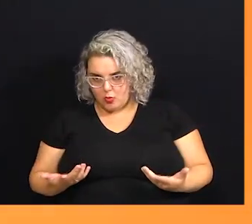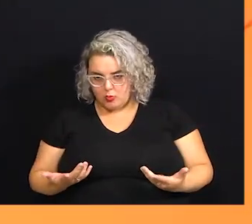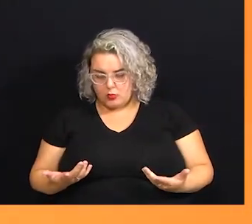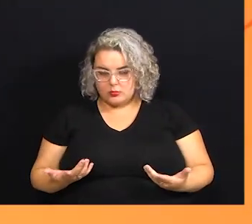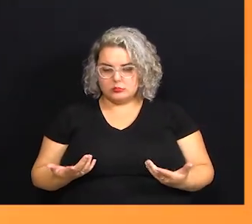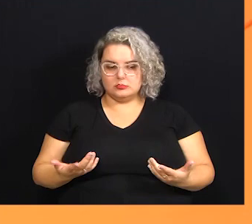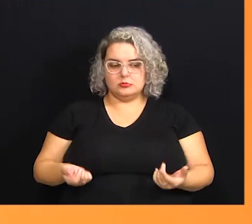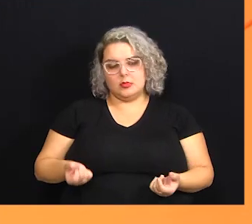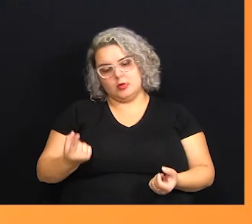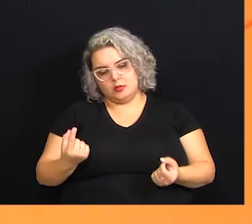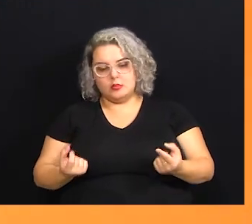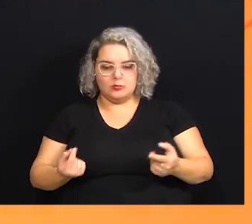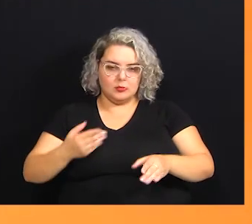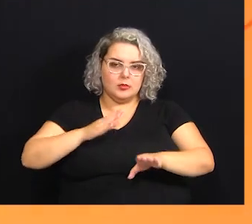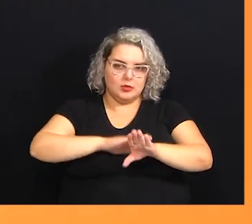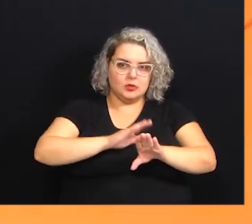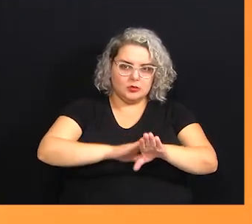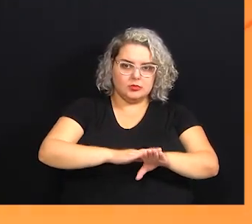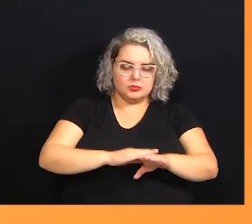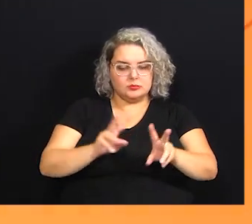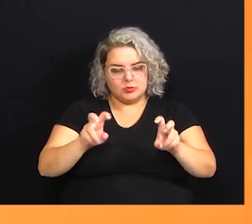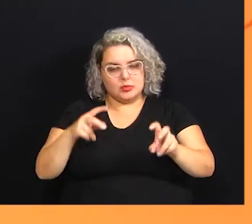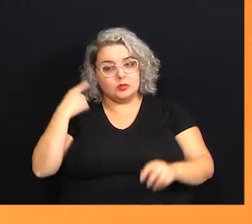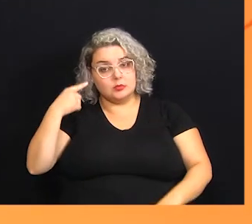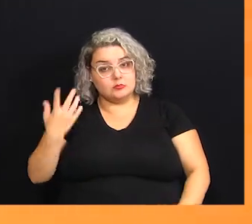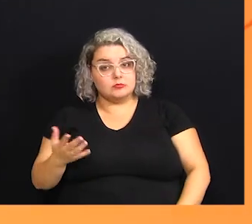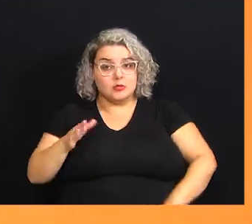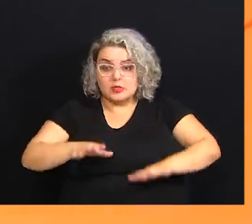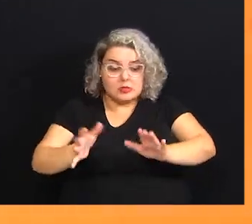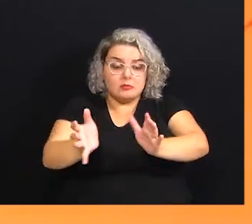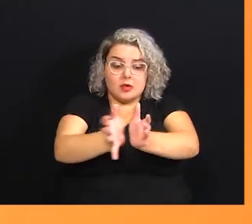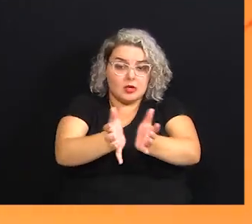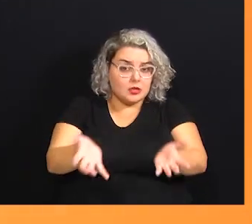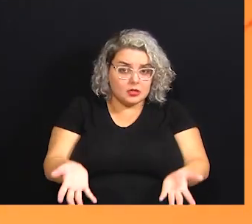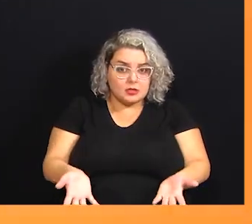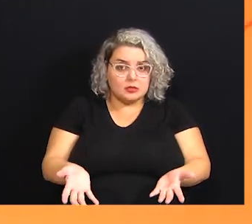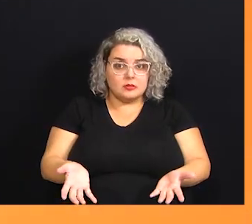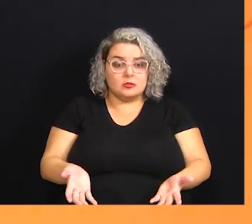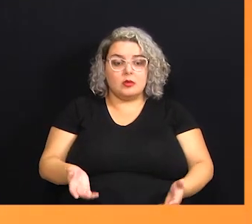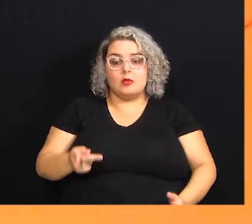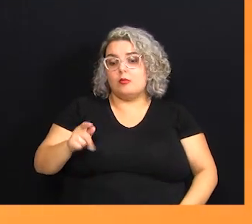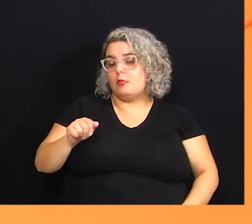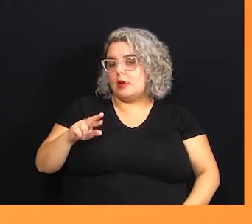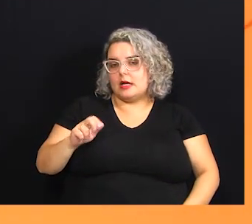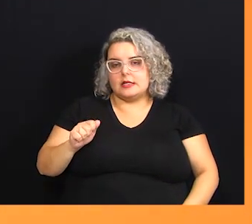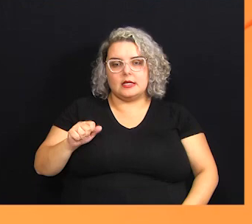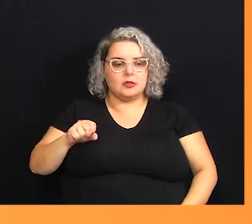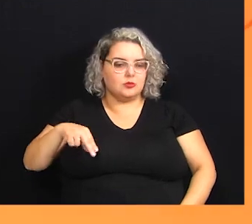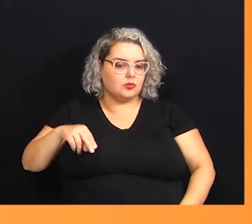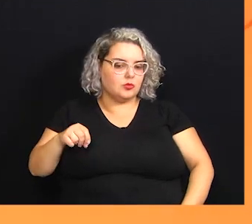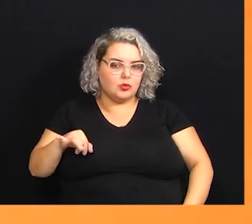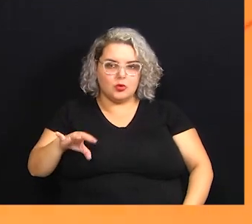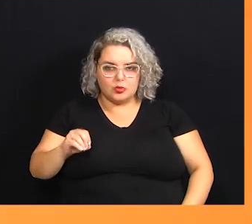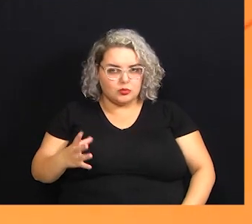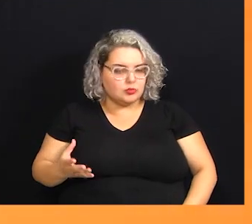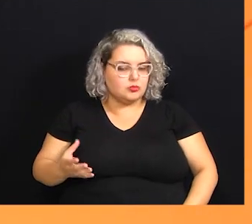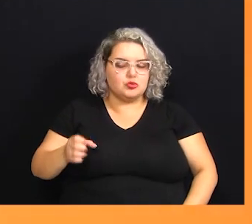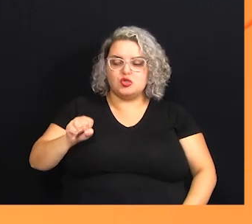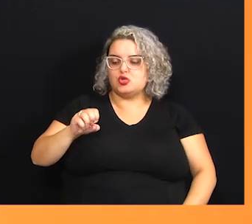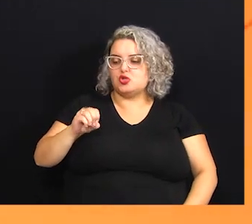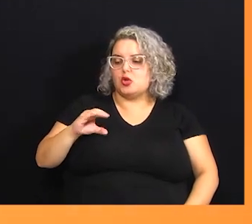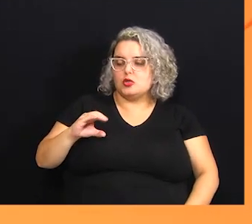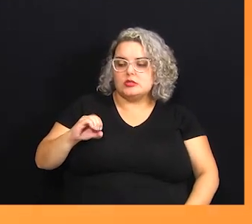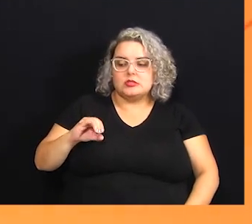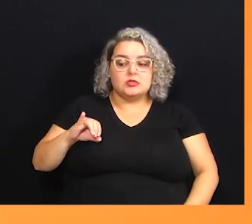talvez algumas ações ditas loucas, é talvez uma classificação. É eu ser dito como um paranoico, ou um esquizofrênico, ou um sociopata,